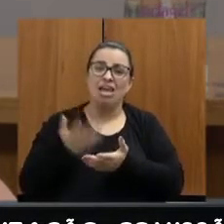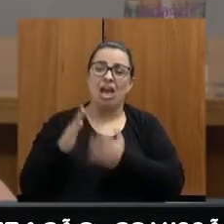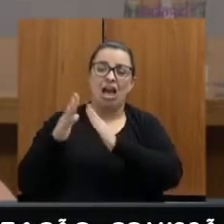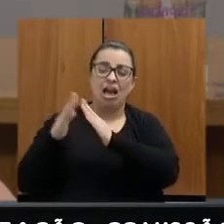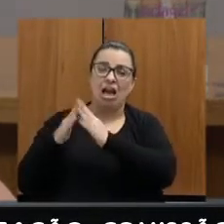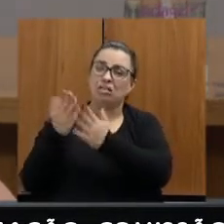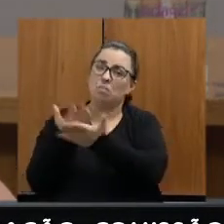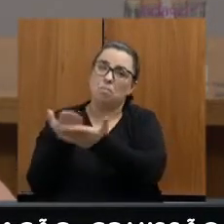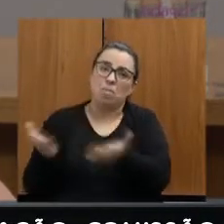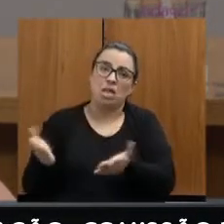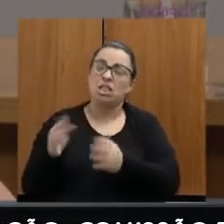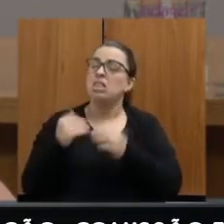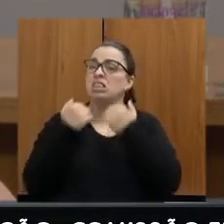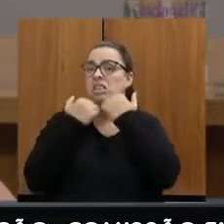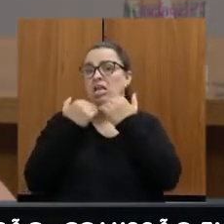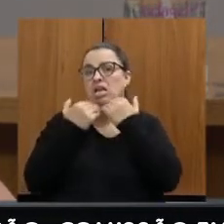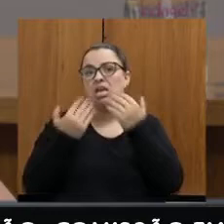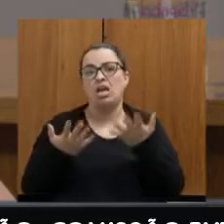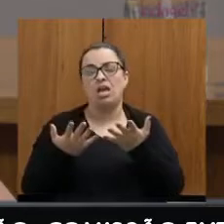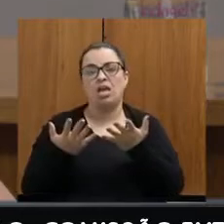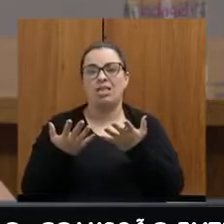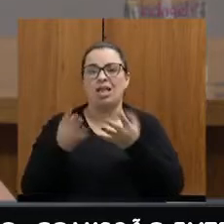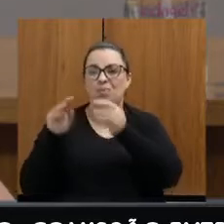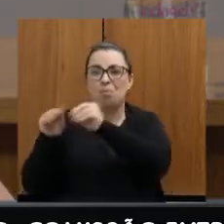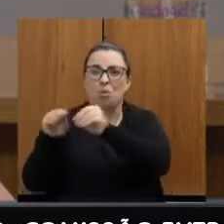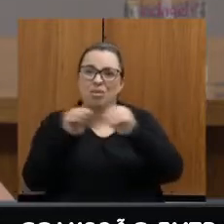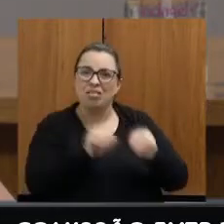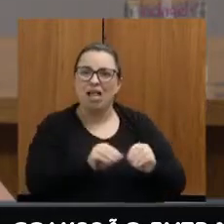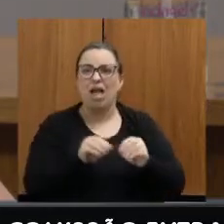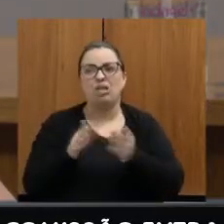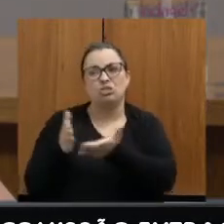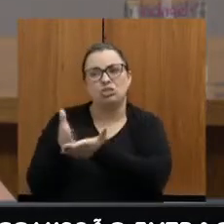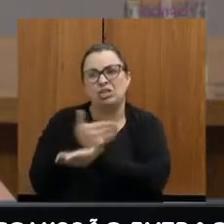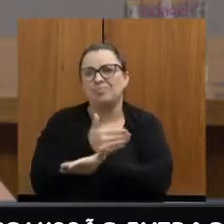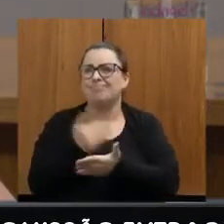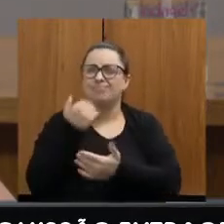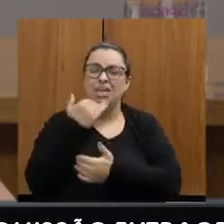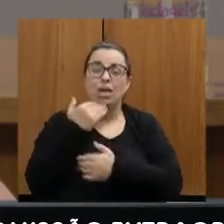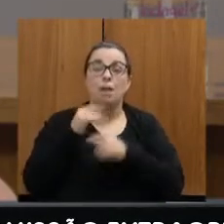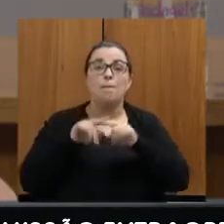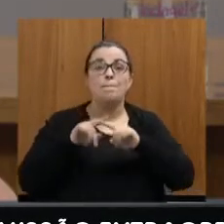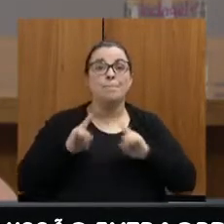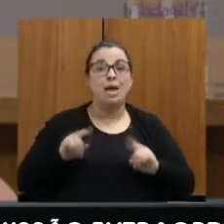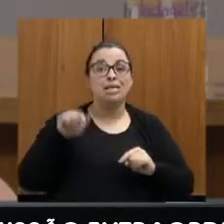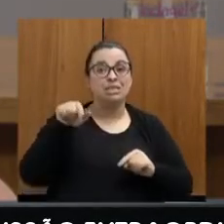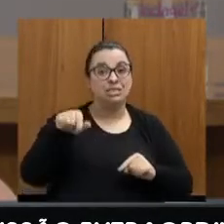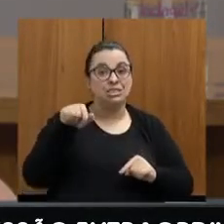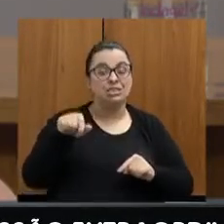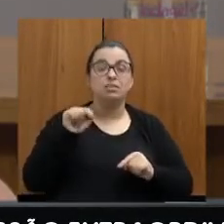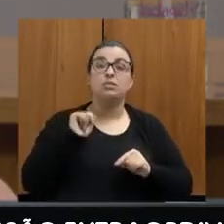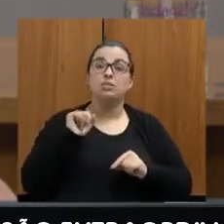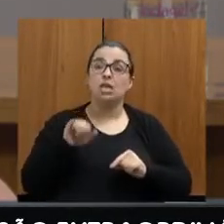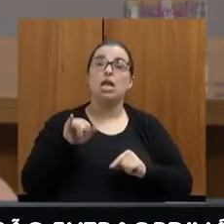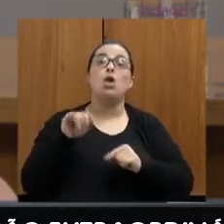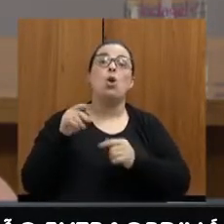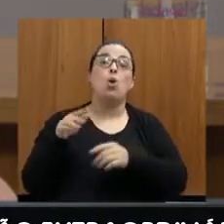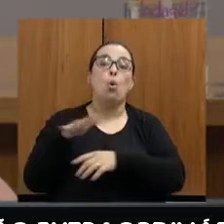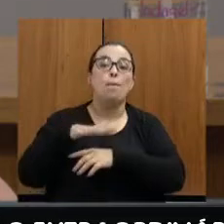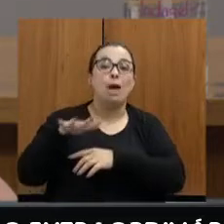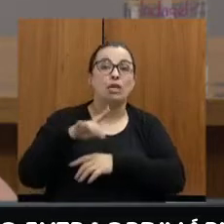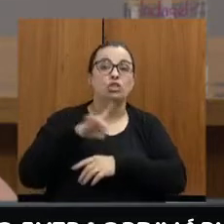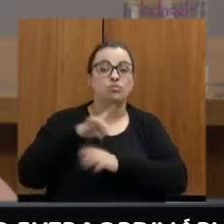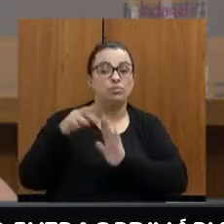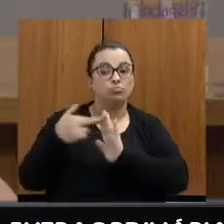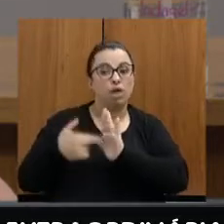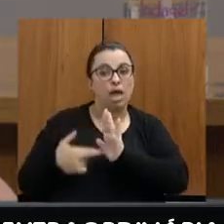é o que a população nos disse é que se vai Who fosse regularizado na Perspectiva fundiária né